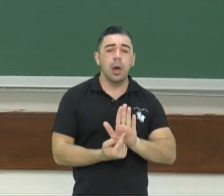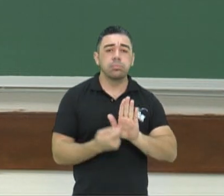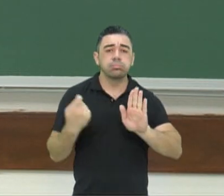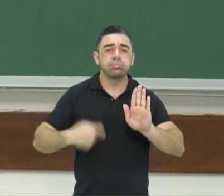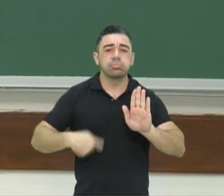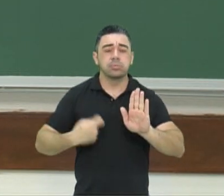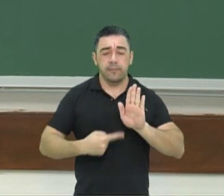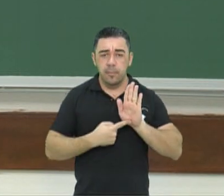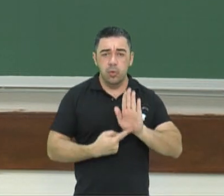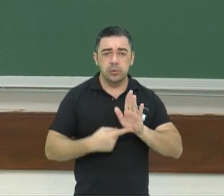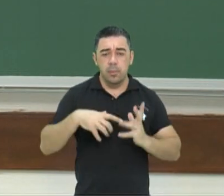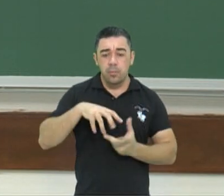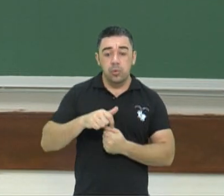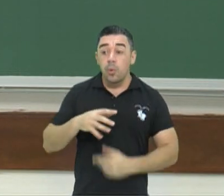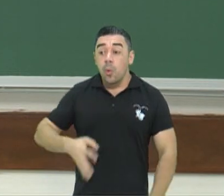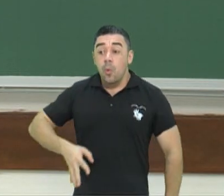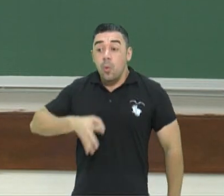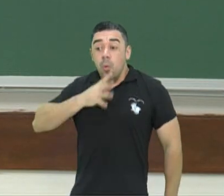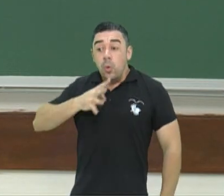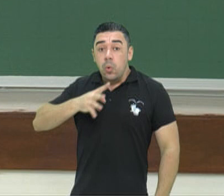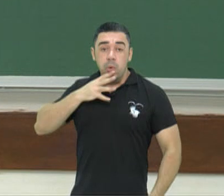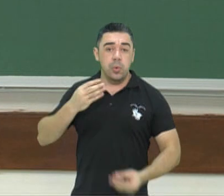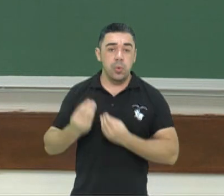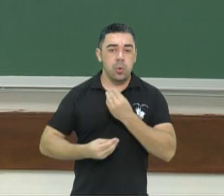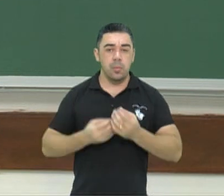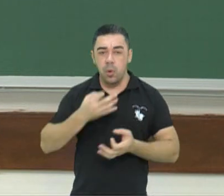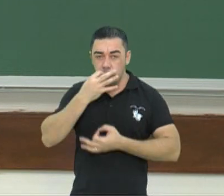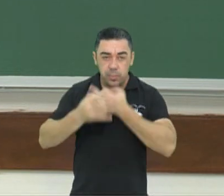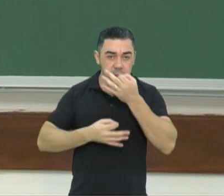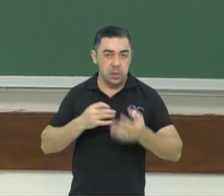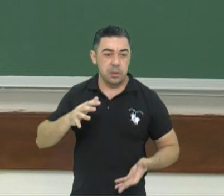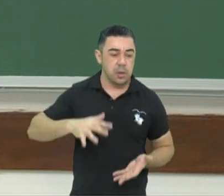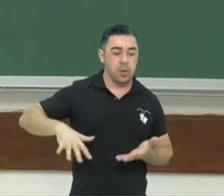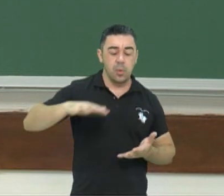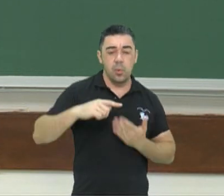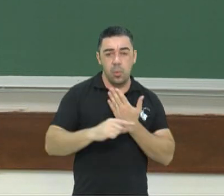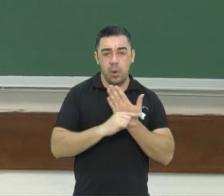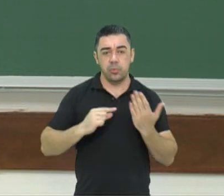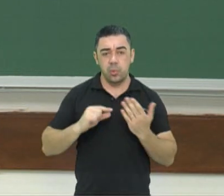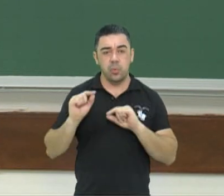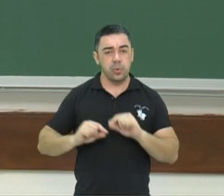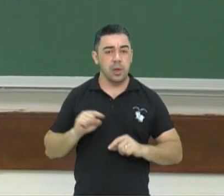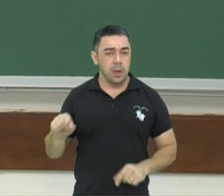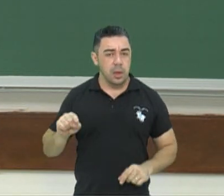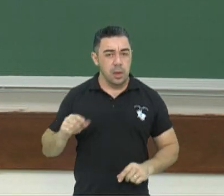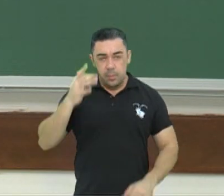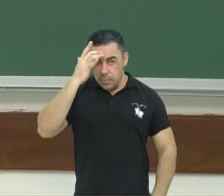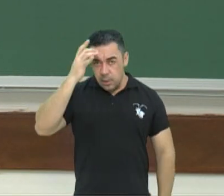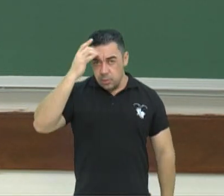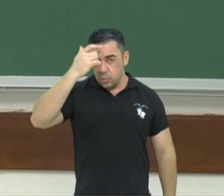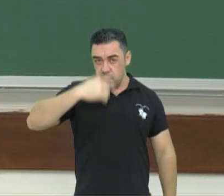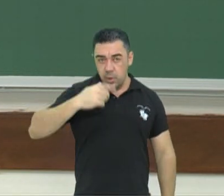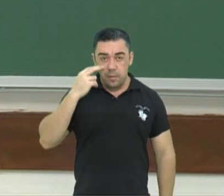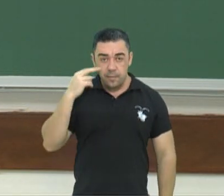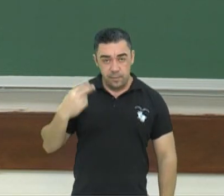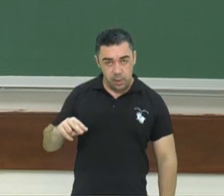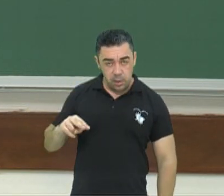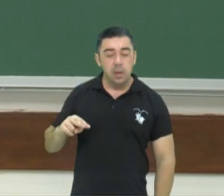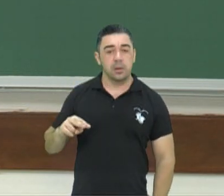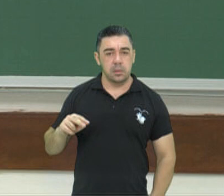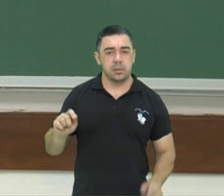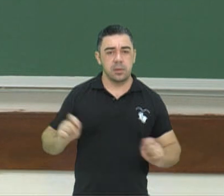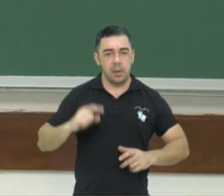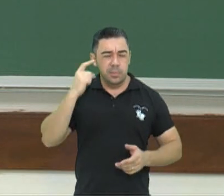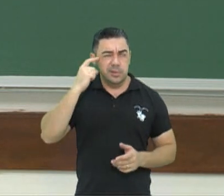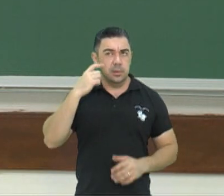mundo, para que o mundo conhecesse qual a opinião do artista com relação a isso. E para que a própria pessoa que assista possa pensar, será que